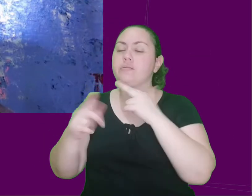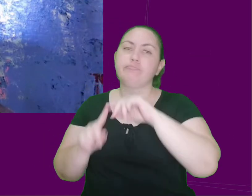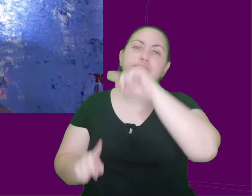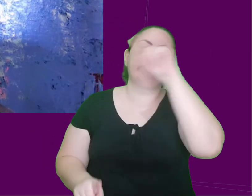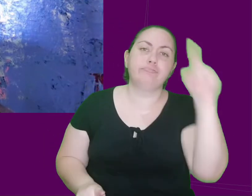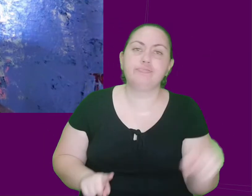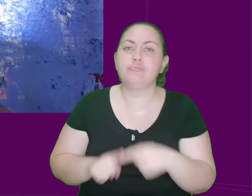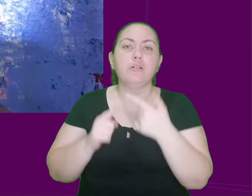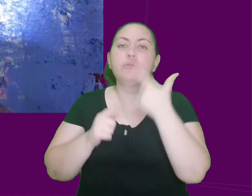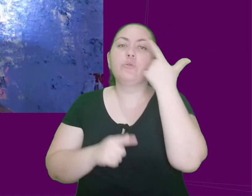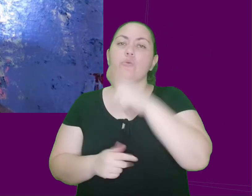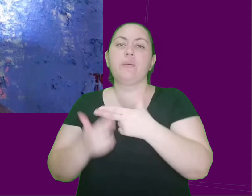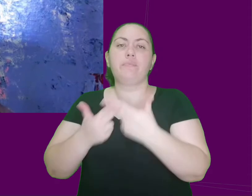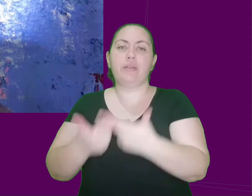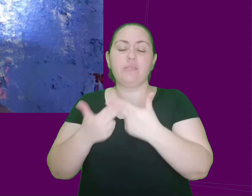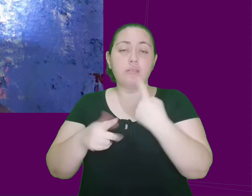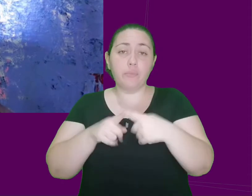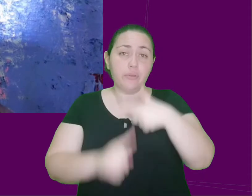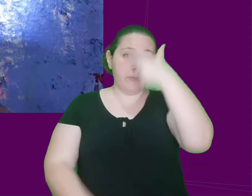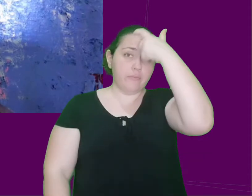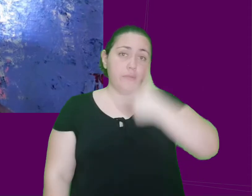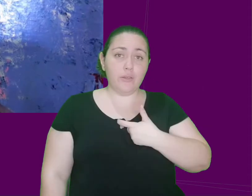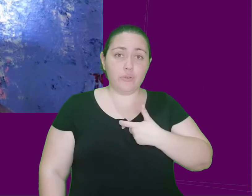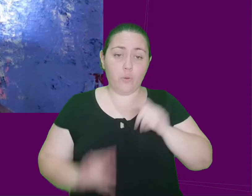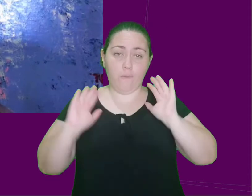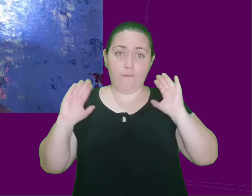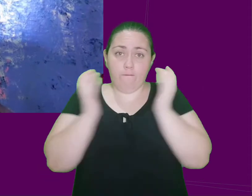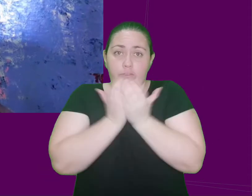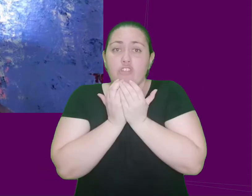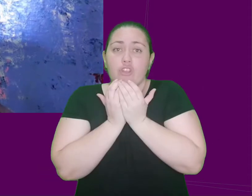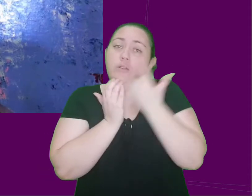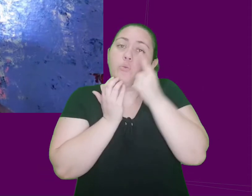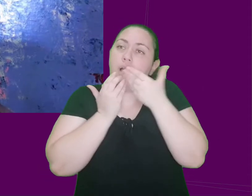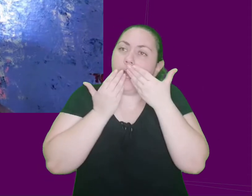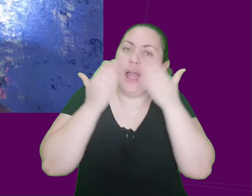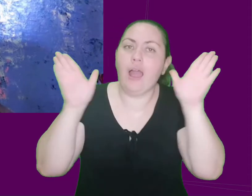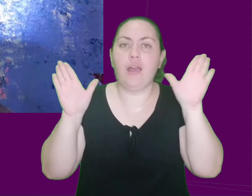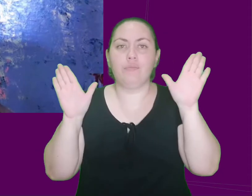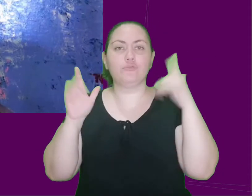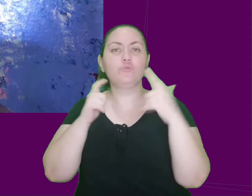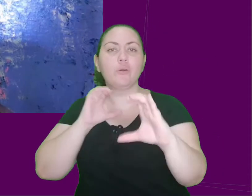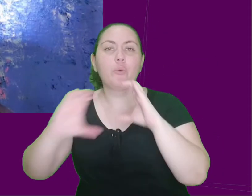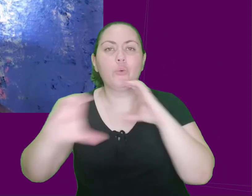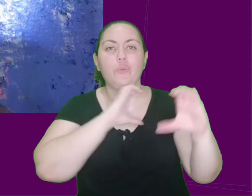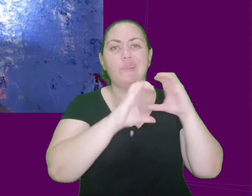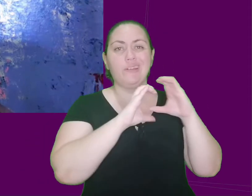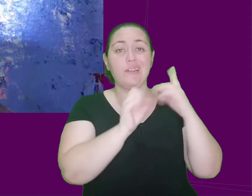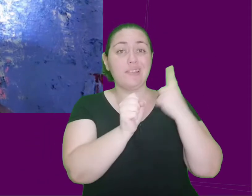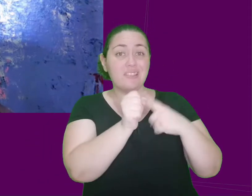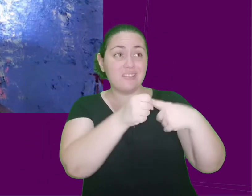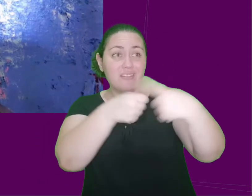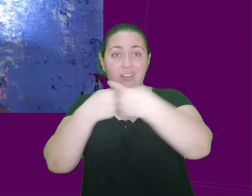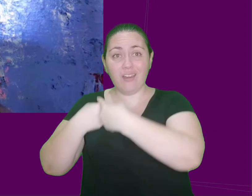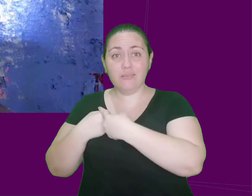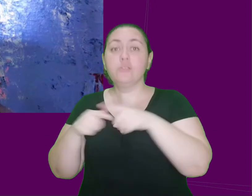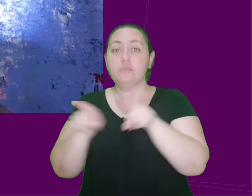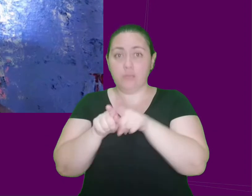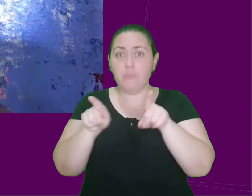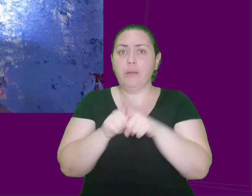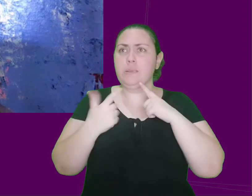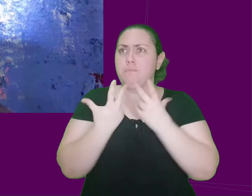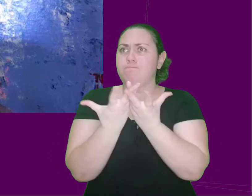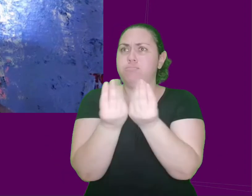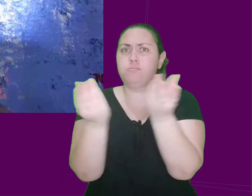os indivíduos não conseguem sair das suas bolhas existenciais, não comunicam. As cidades, mesmo que repletas